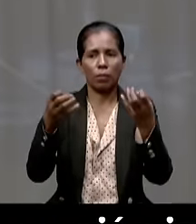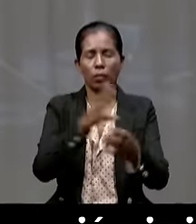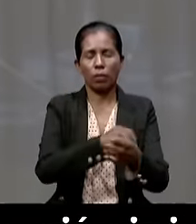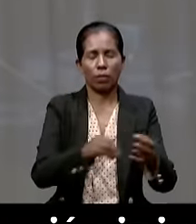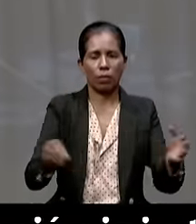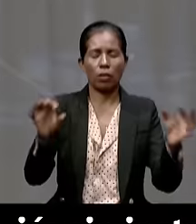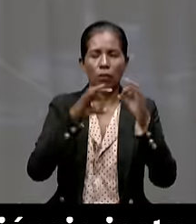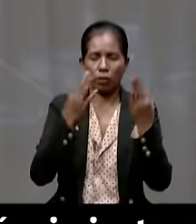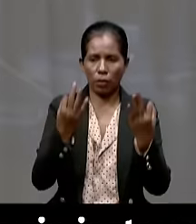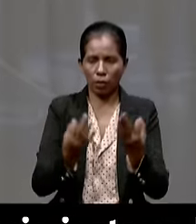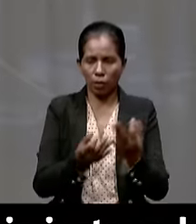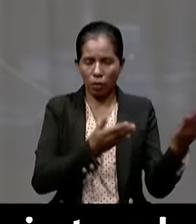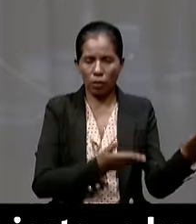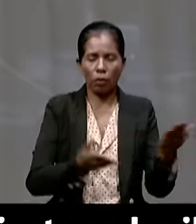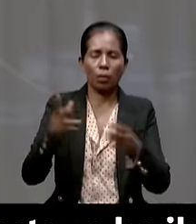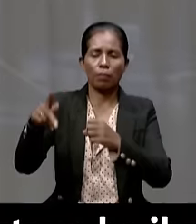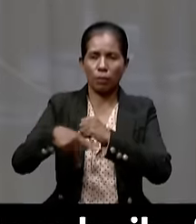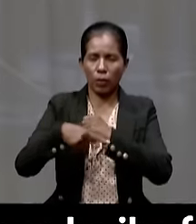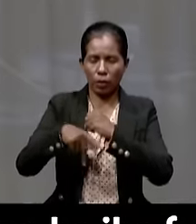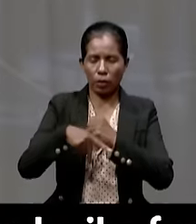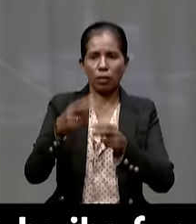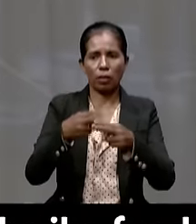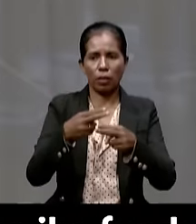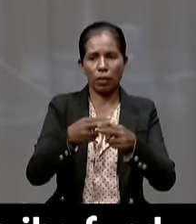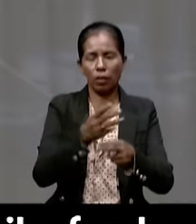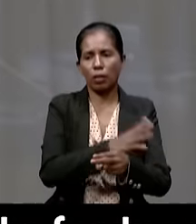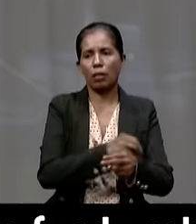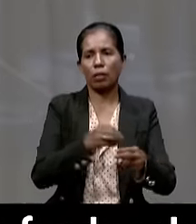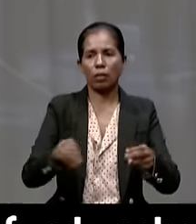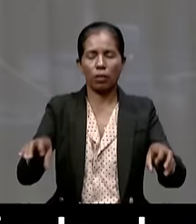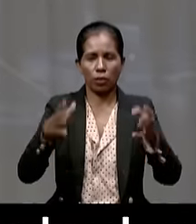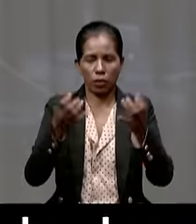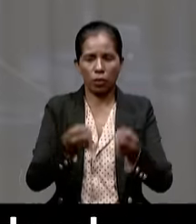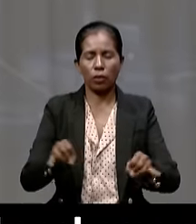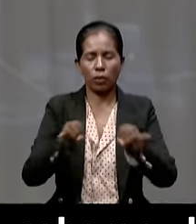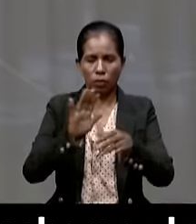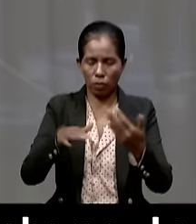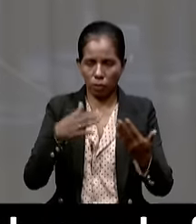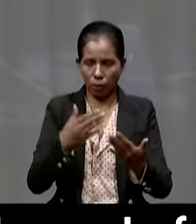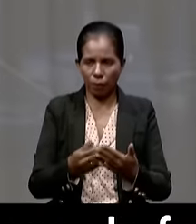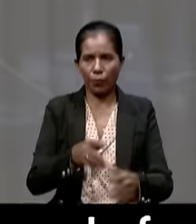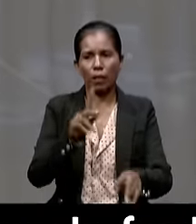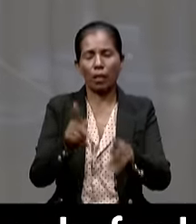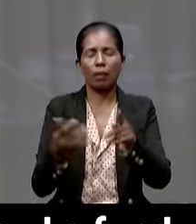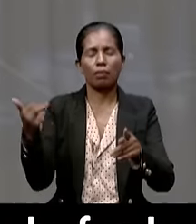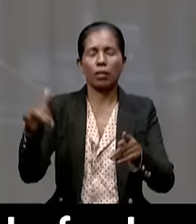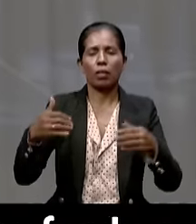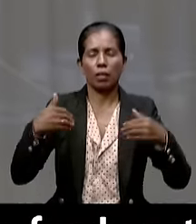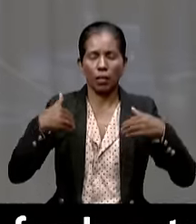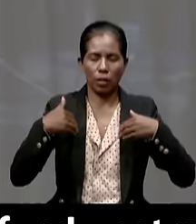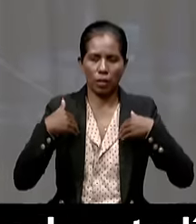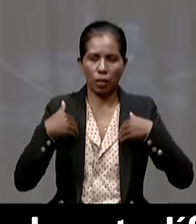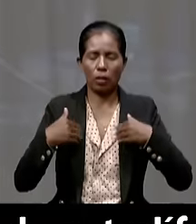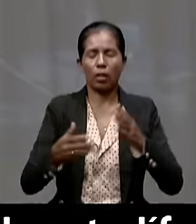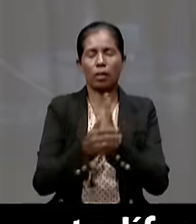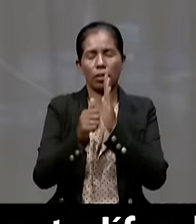ligação familiar, lori partido, nia naran. Ira ne prejudica tebes o funcionamento da instituição sira. Ema sira de carreira, ita haces,